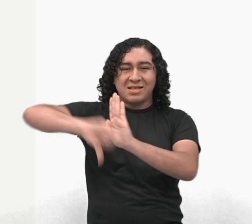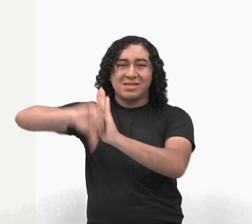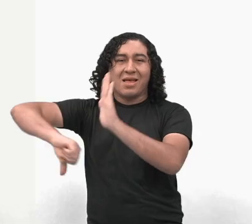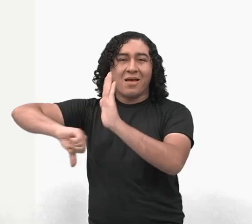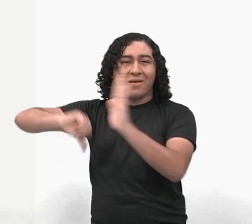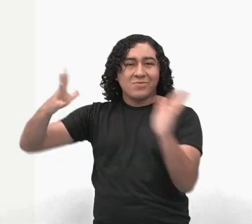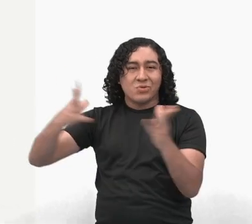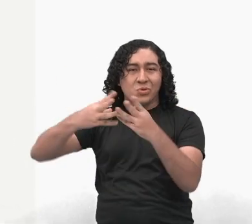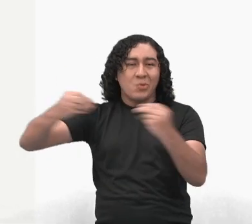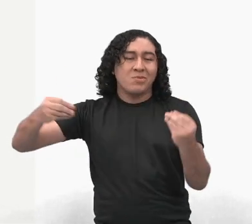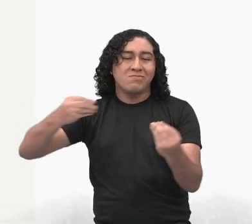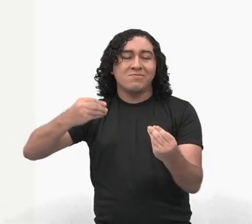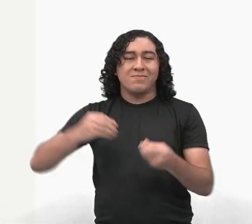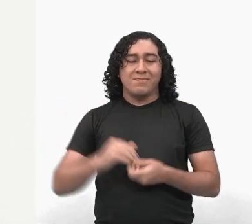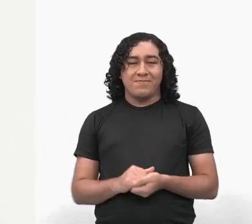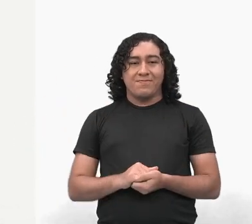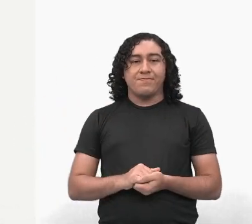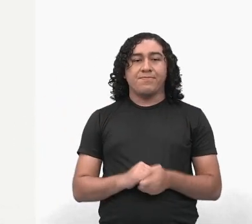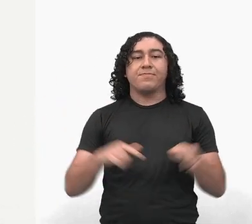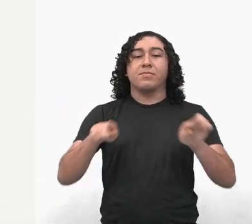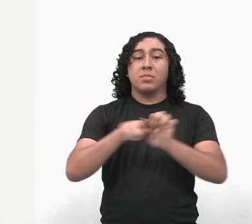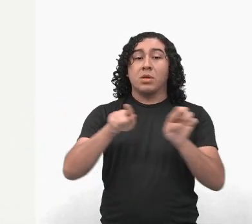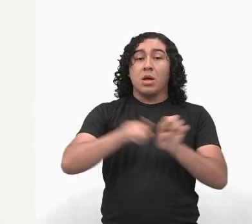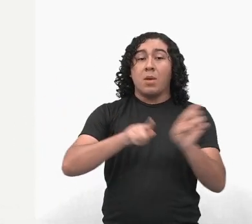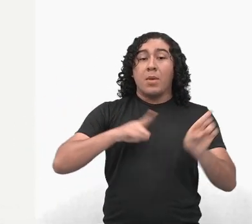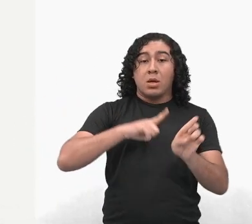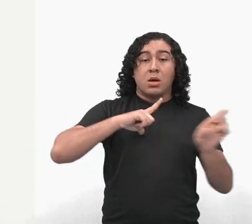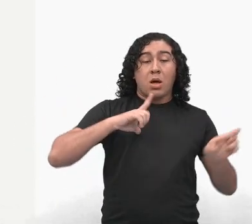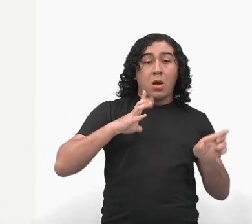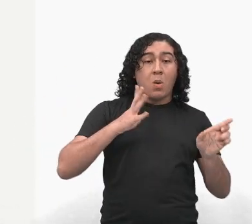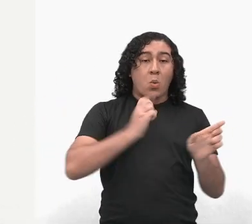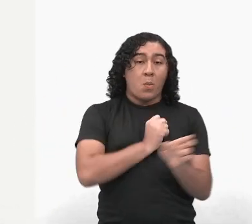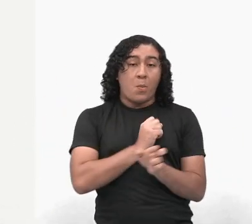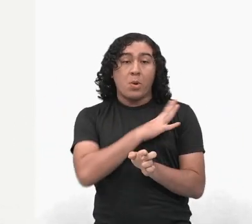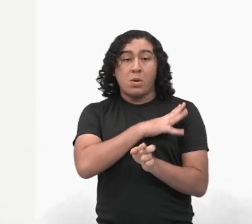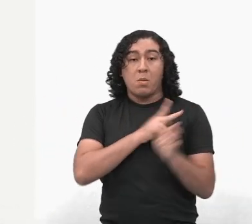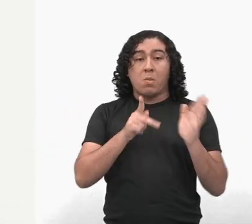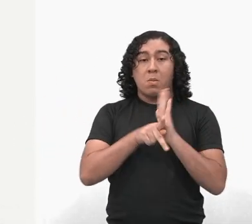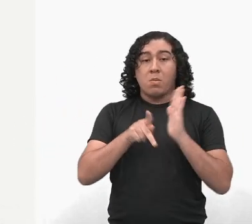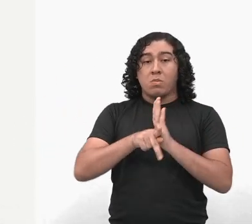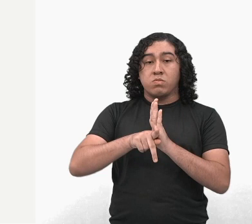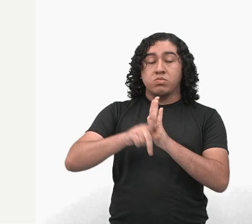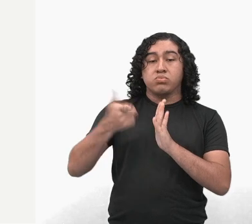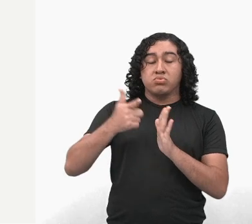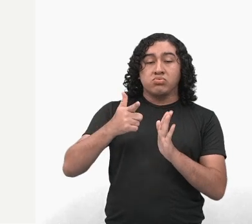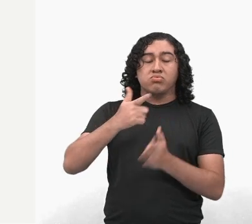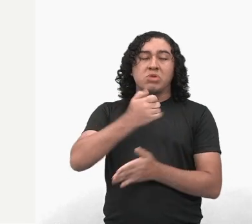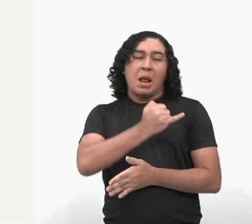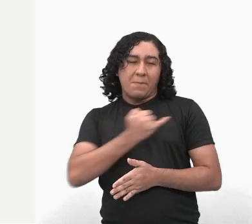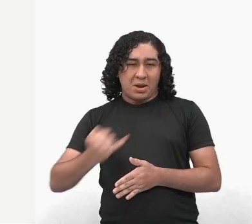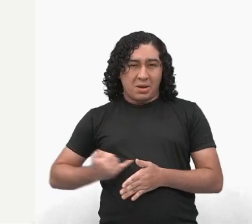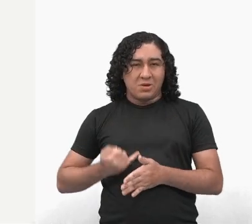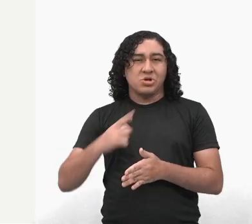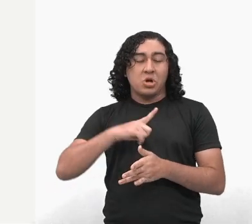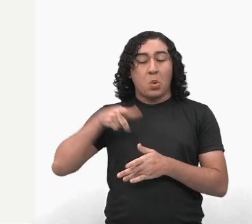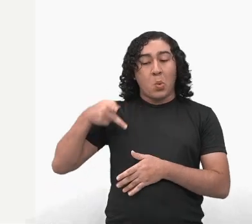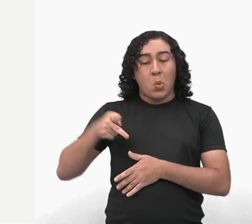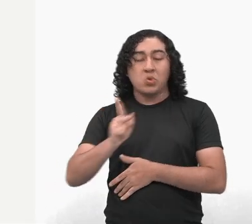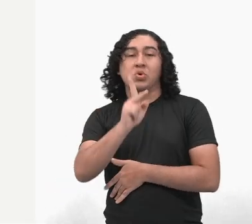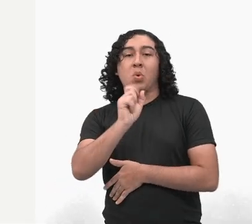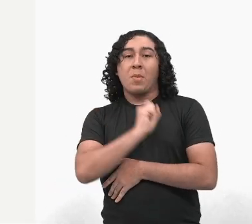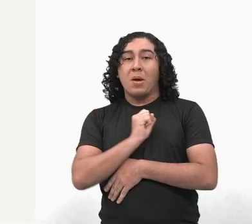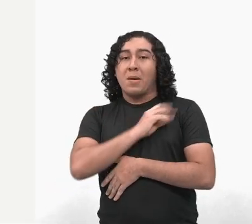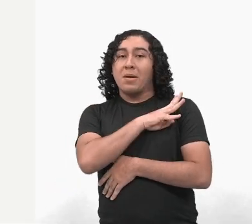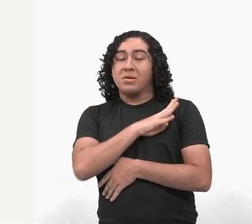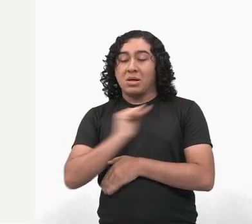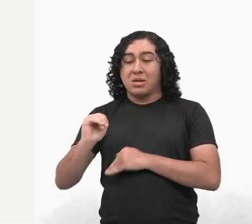militares do exército dos farrapos ao exército imperial, mantendo sua patente, ou seja,